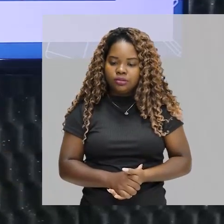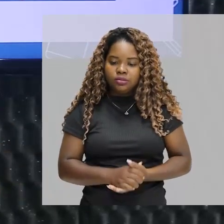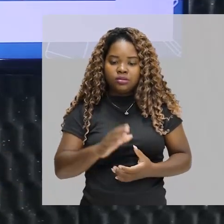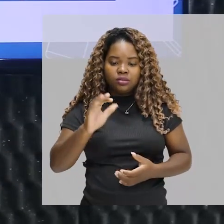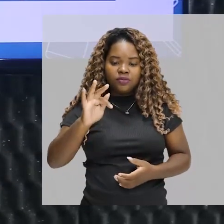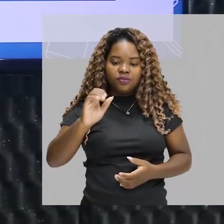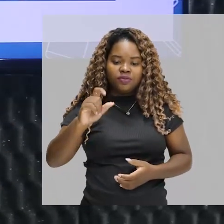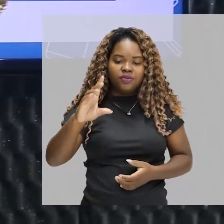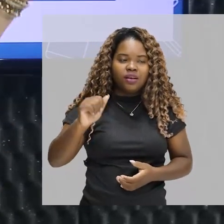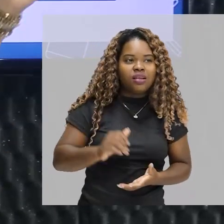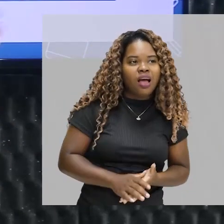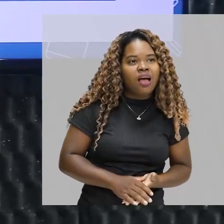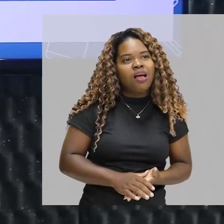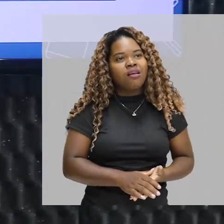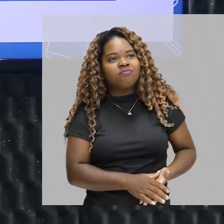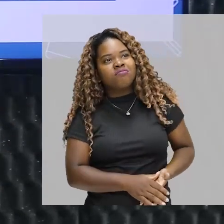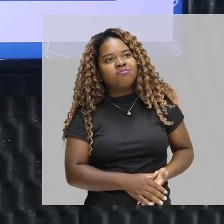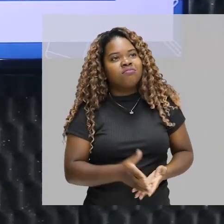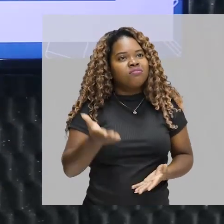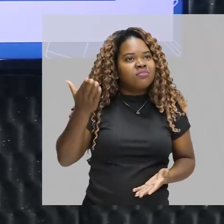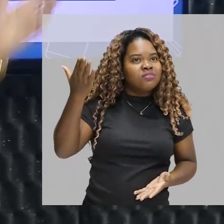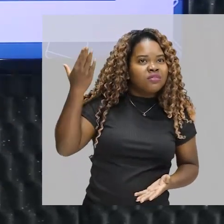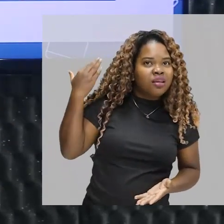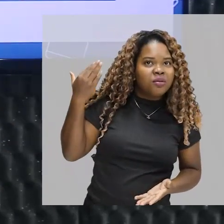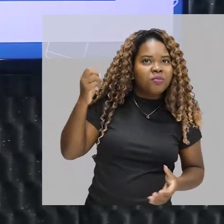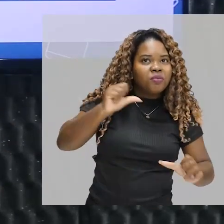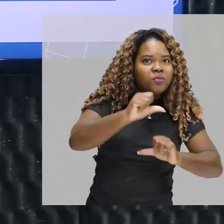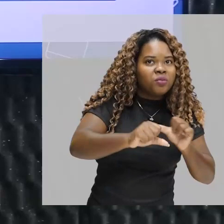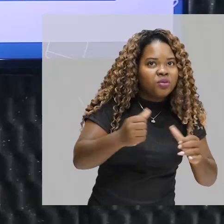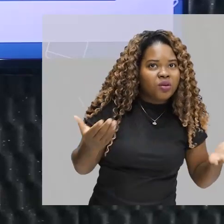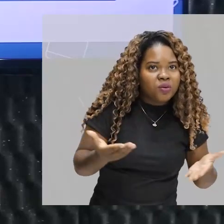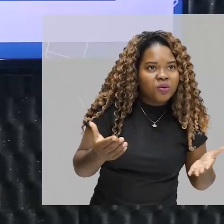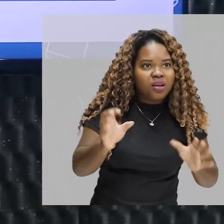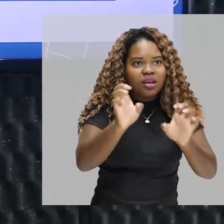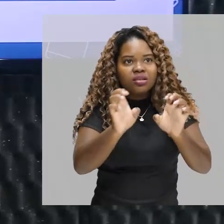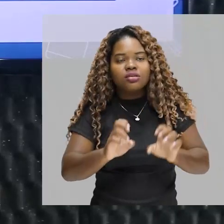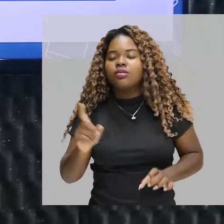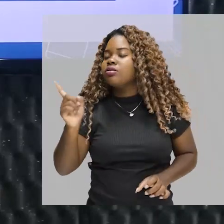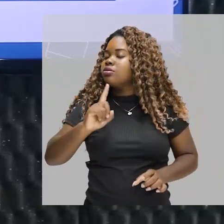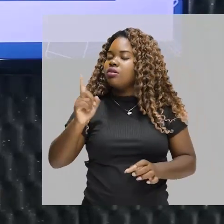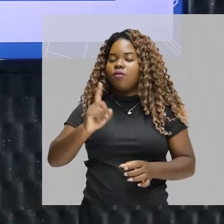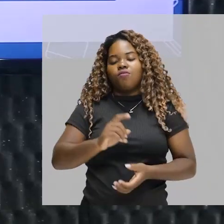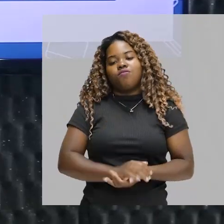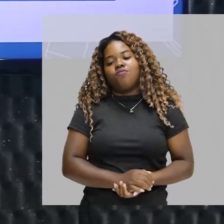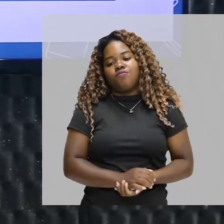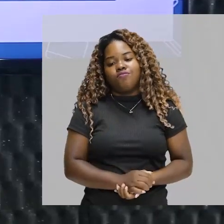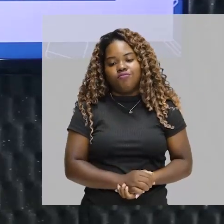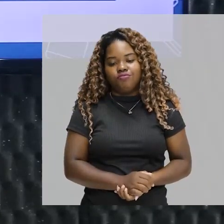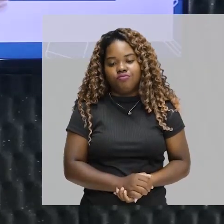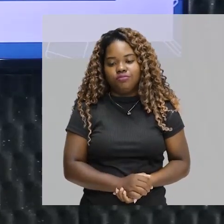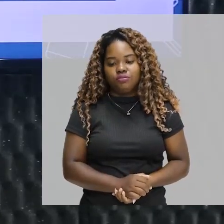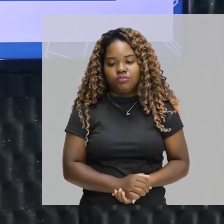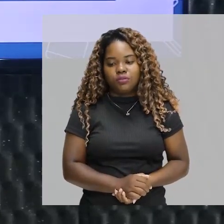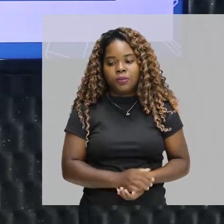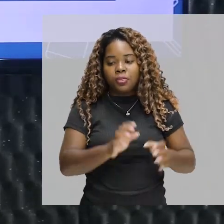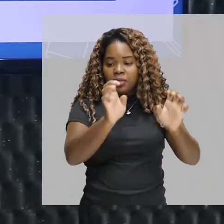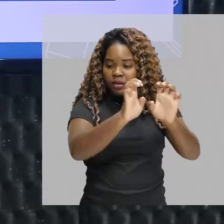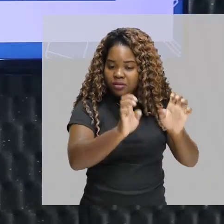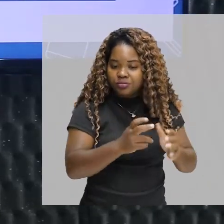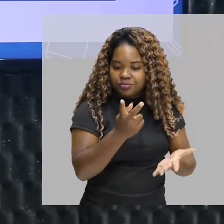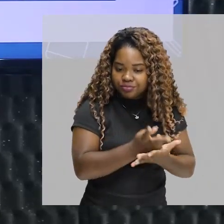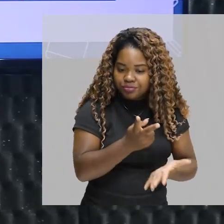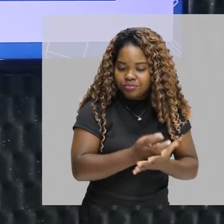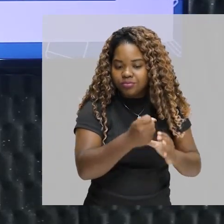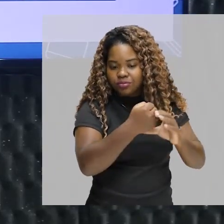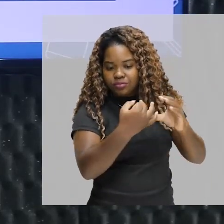tem assim, passou o tempo, a gente mudou a estrutura, não. Ele tem assim essa estrutura,